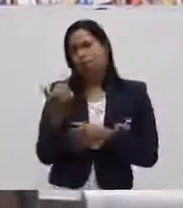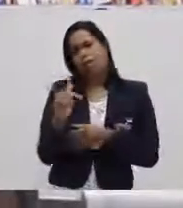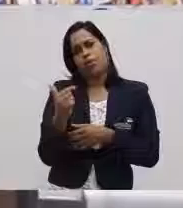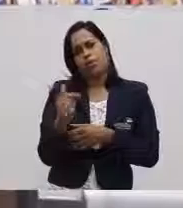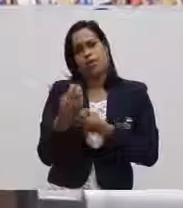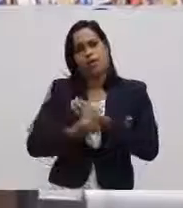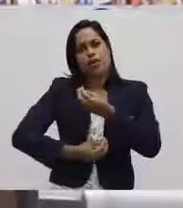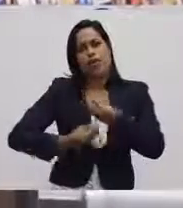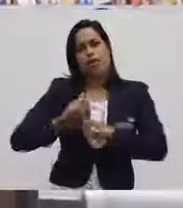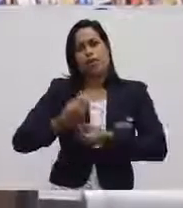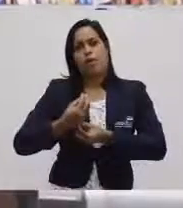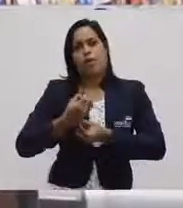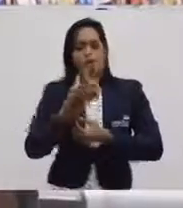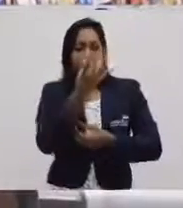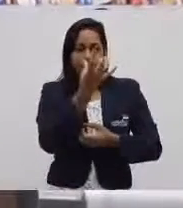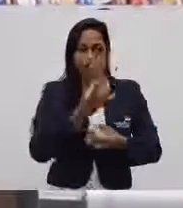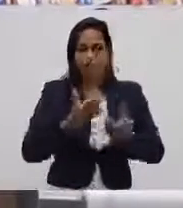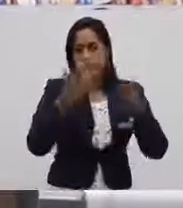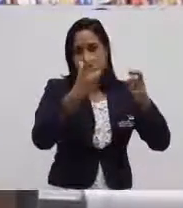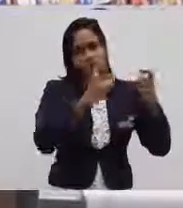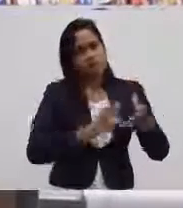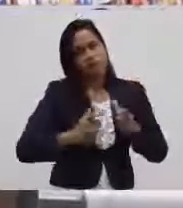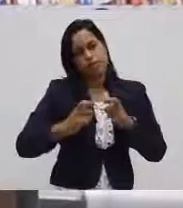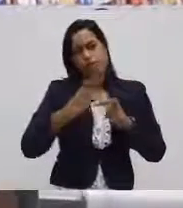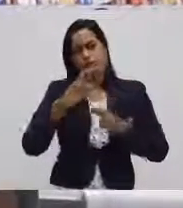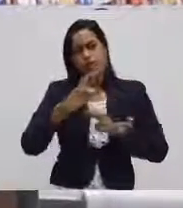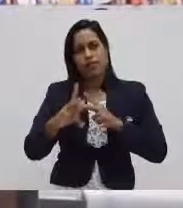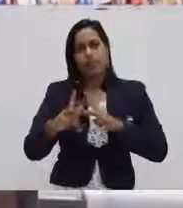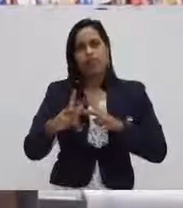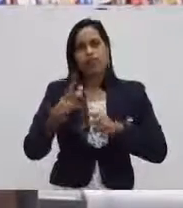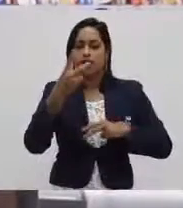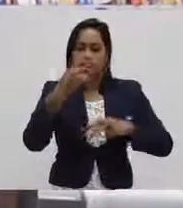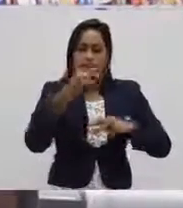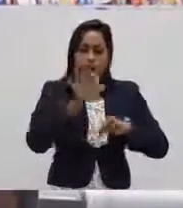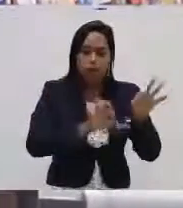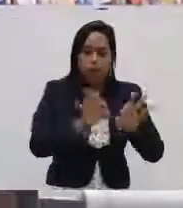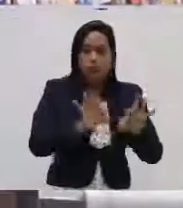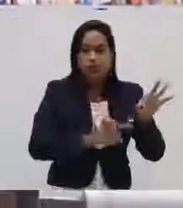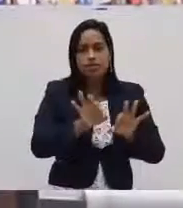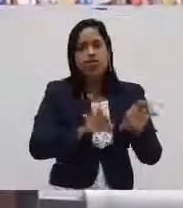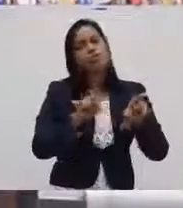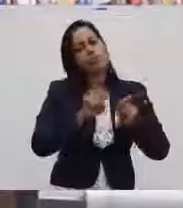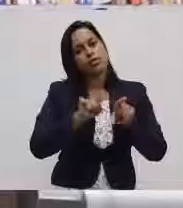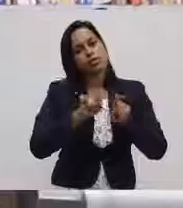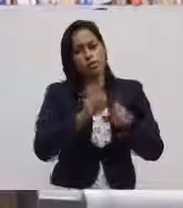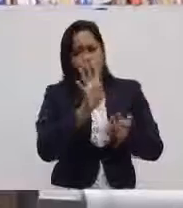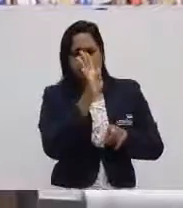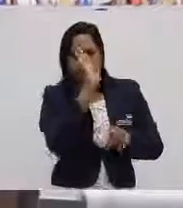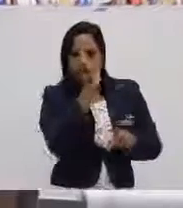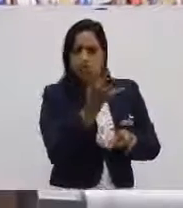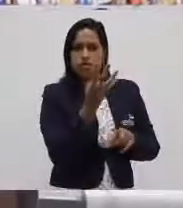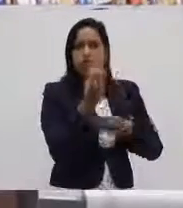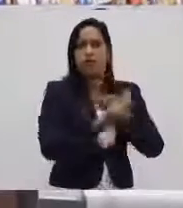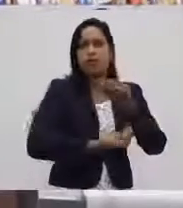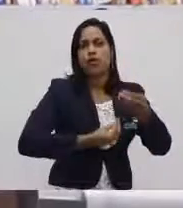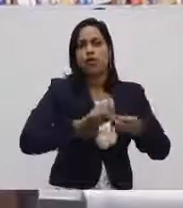básicos de arranjo físico. O tipo de operação determina as necessidades de arranjo físico.